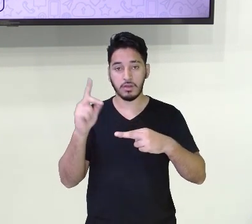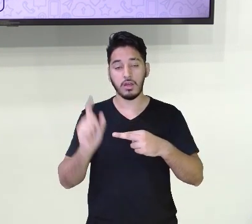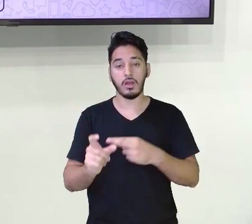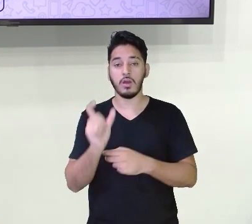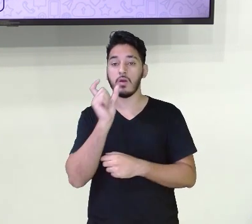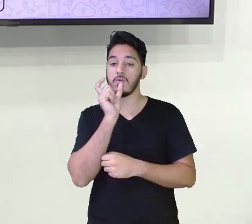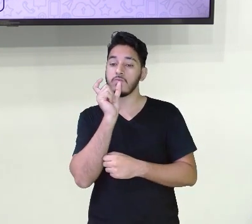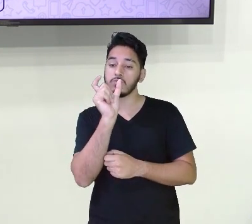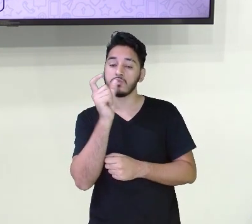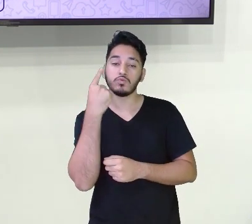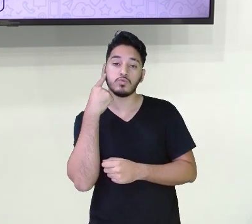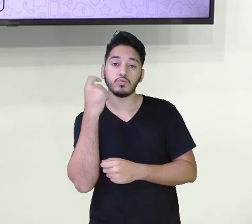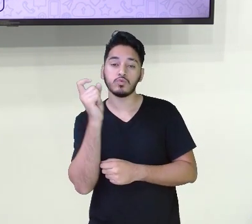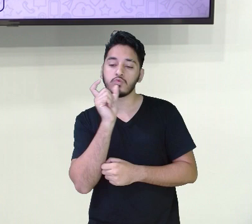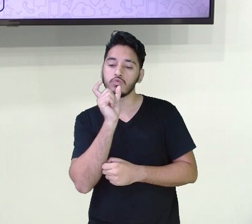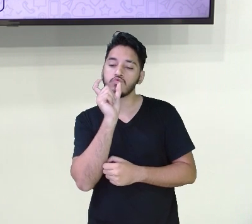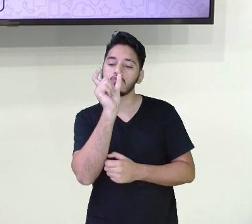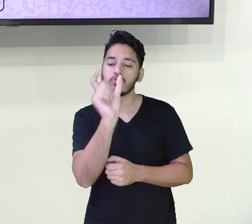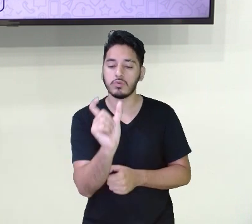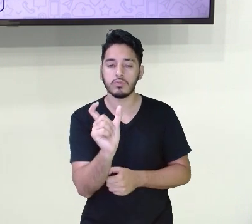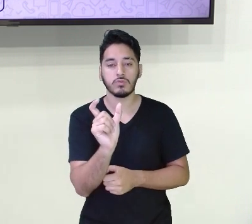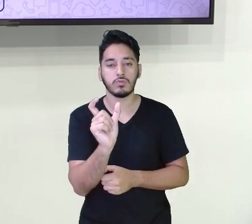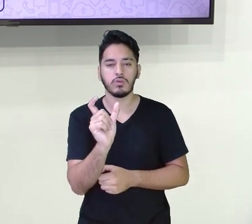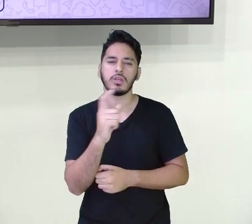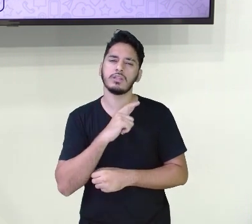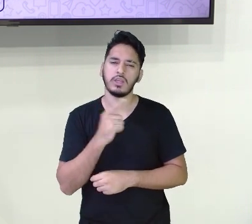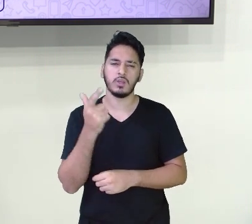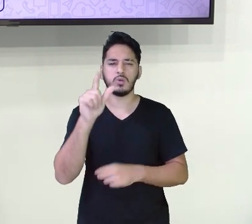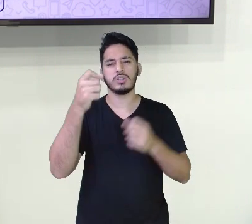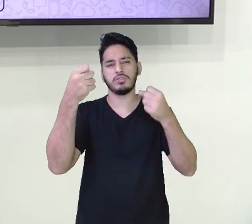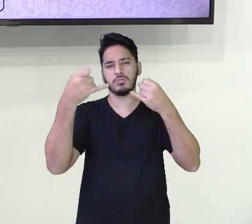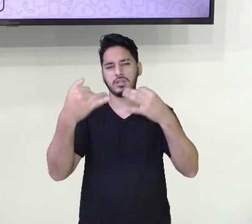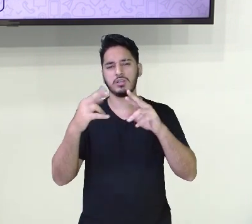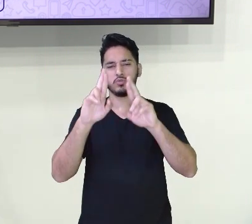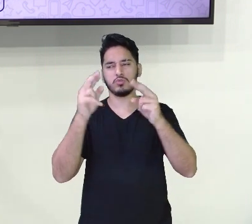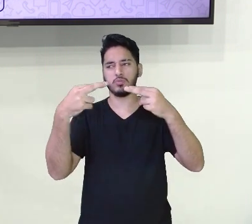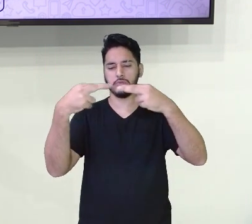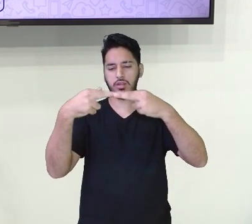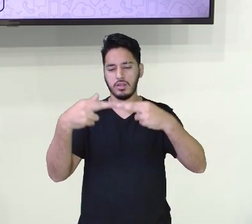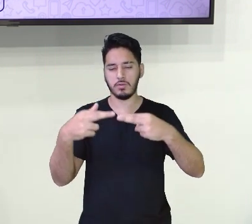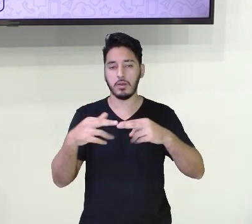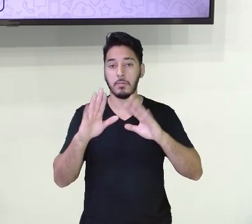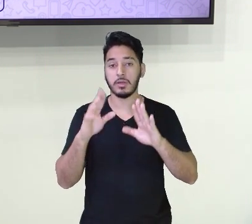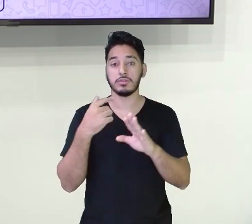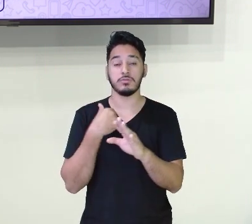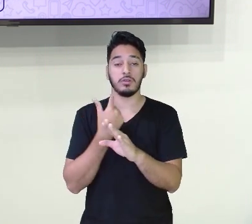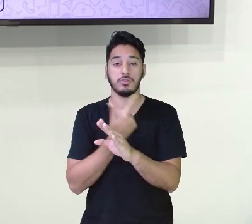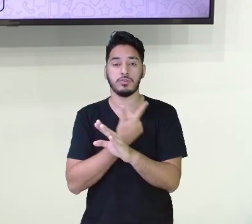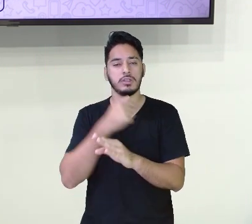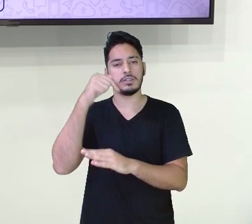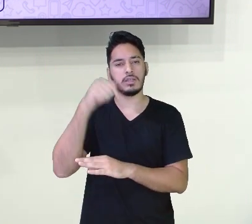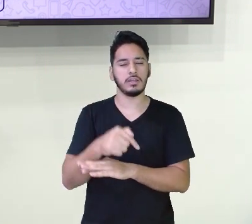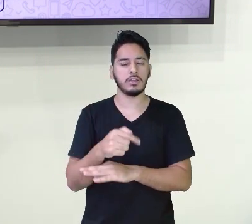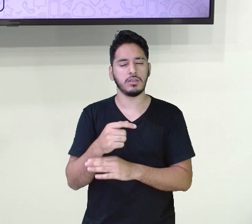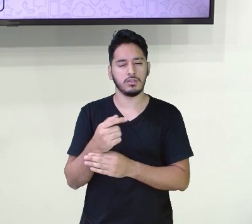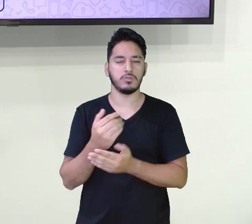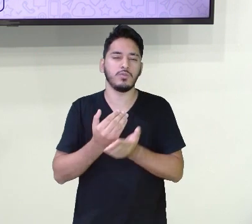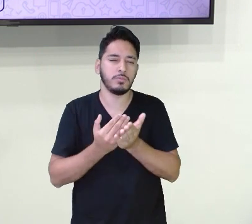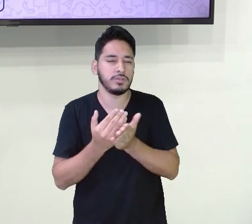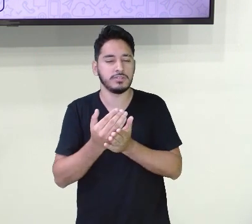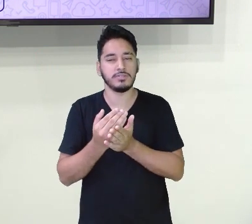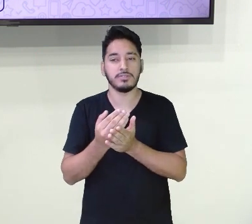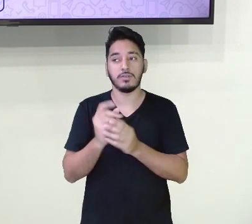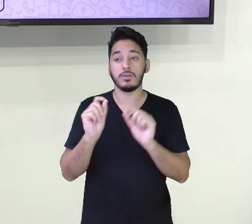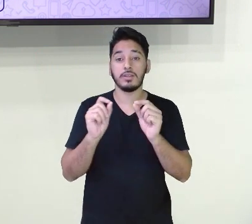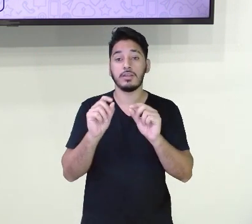som final, né? Existem outras definições para a questão da rima, mas para a gente aqui, né, dos anos iniciais, a gente